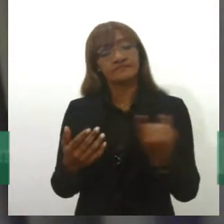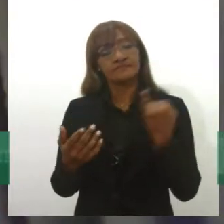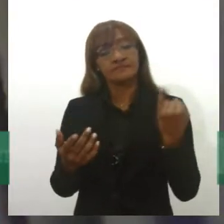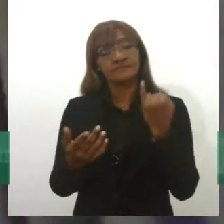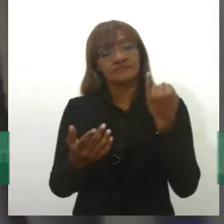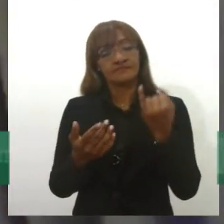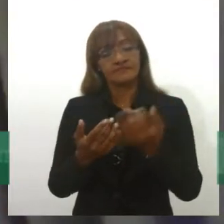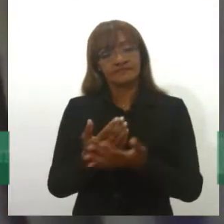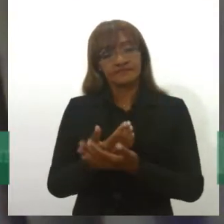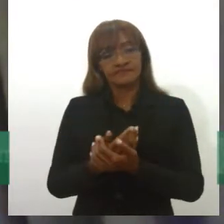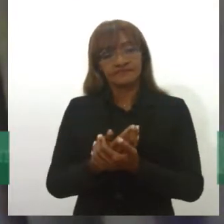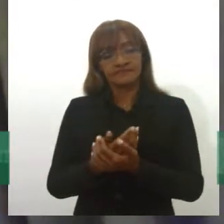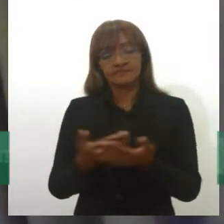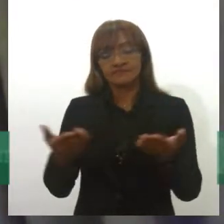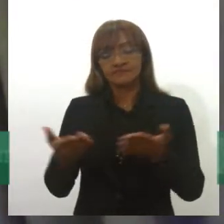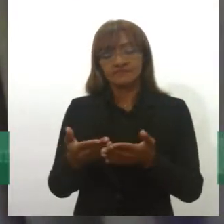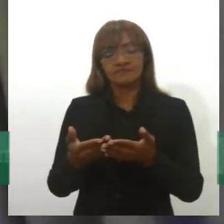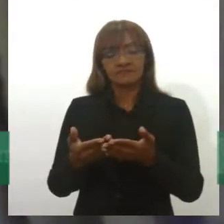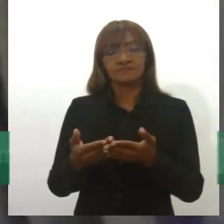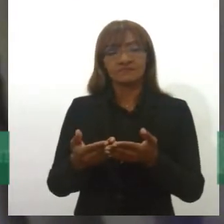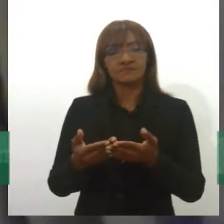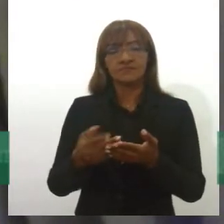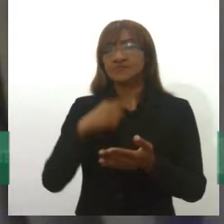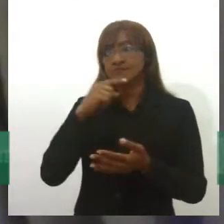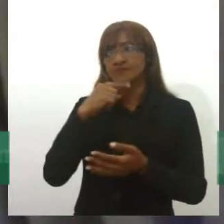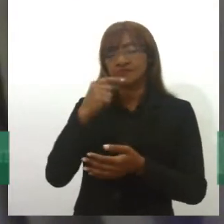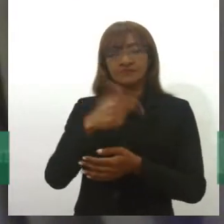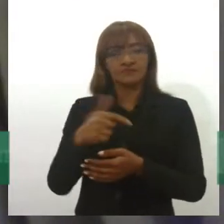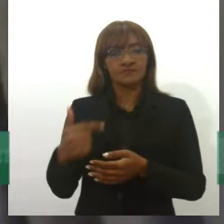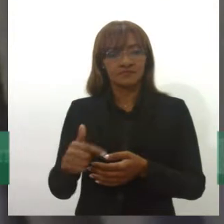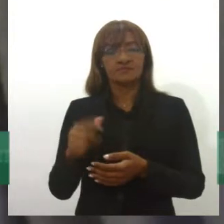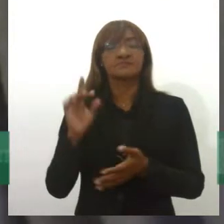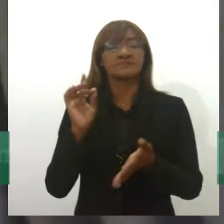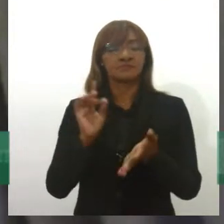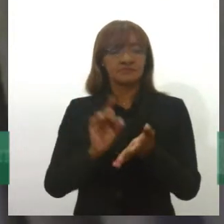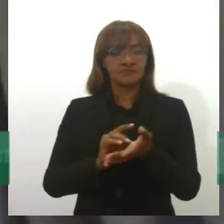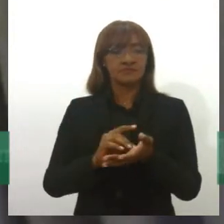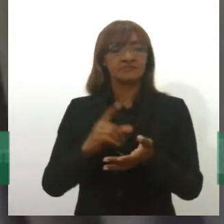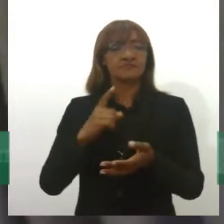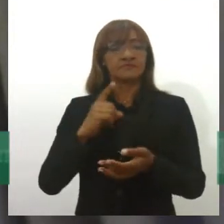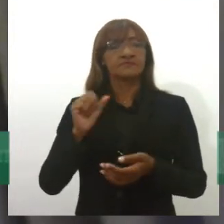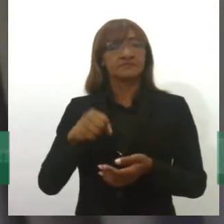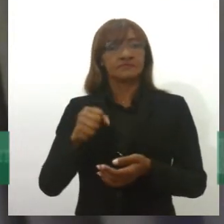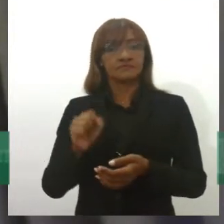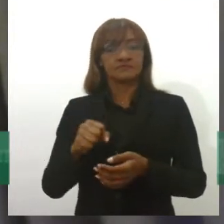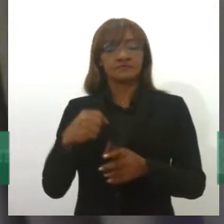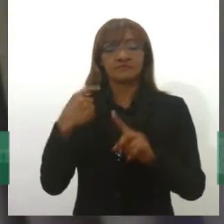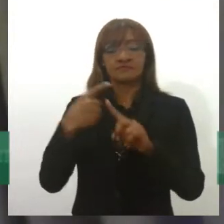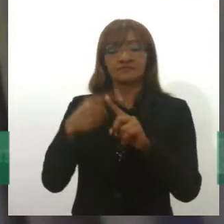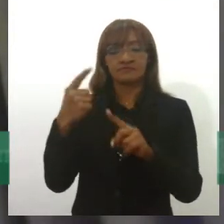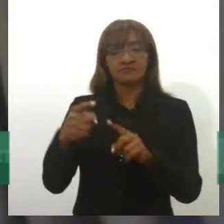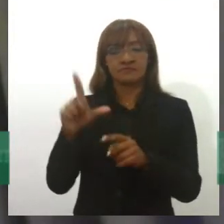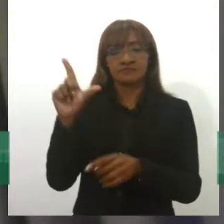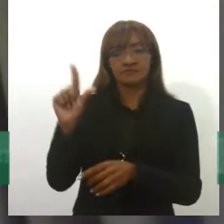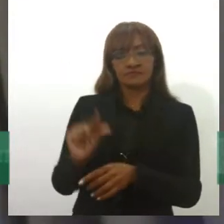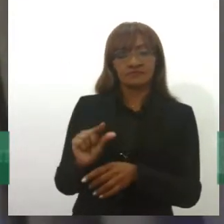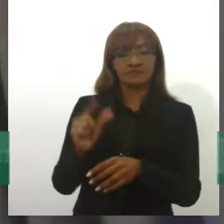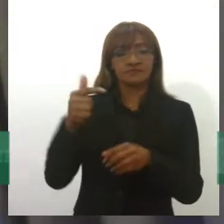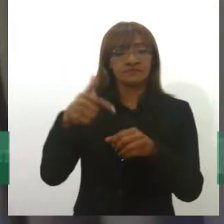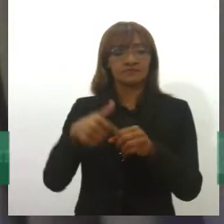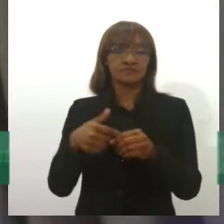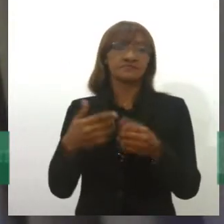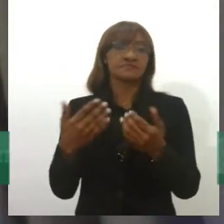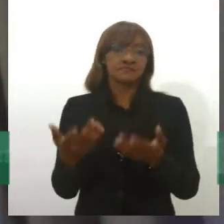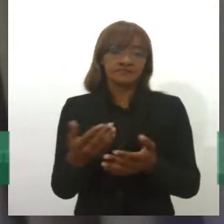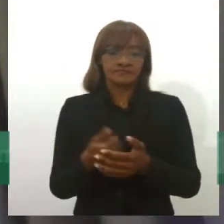o mercado não tem muita dúvida de que haverá sim uma redução, um impacto positivo de redução do preço com essa